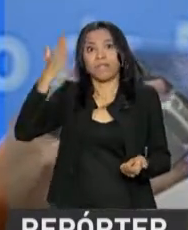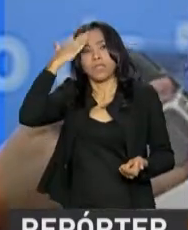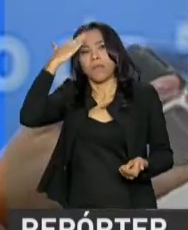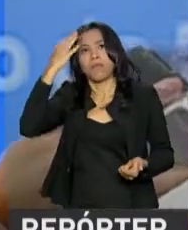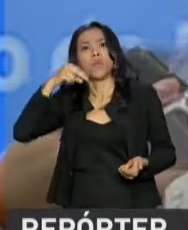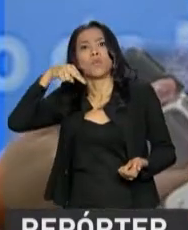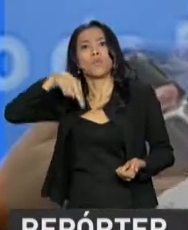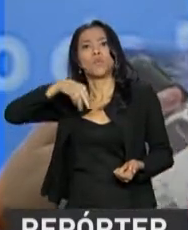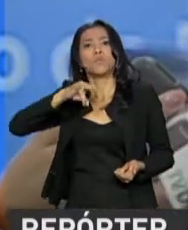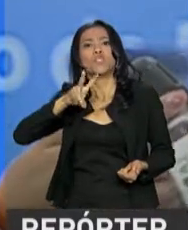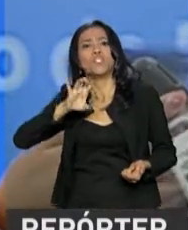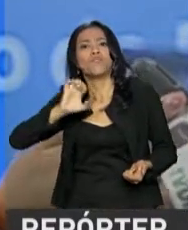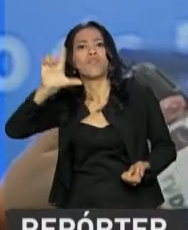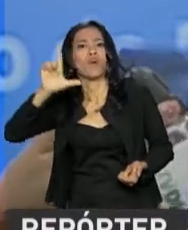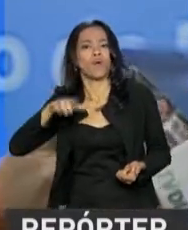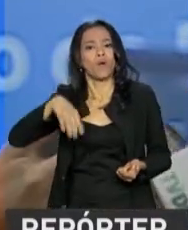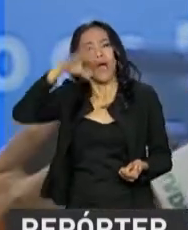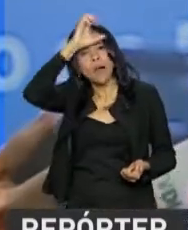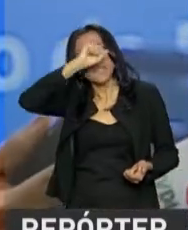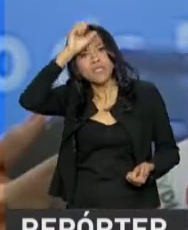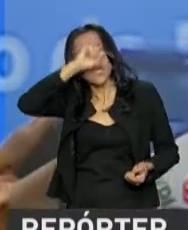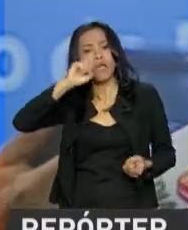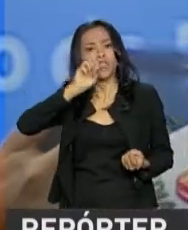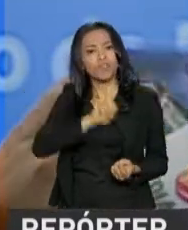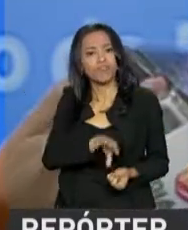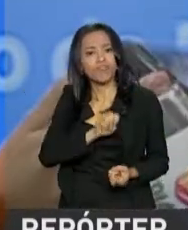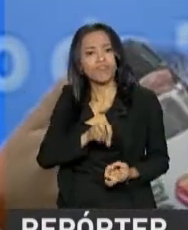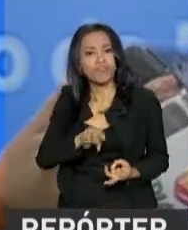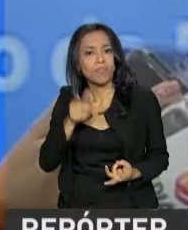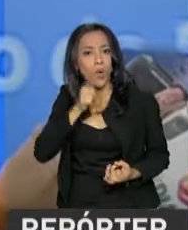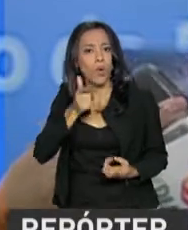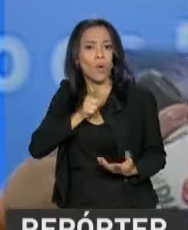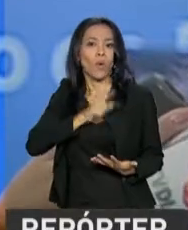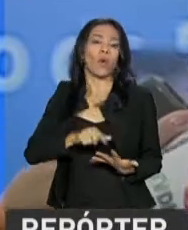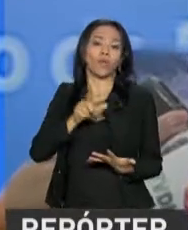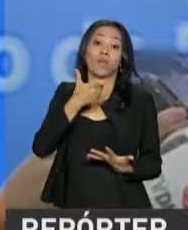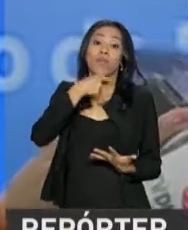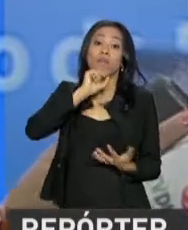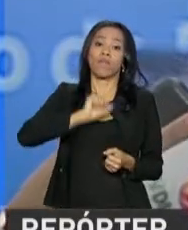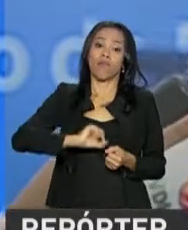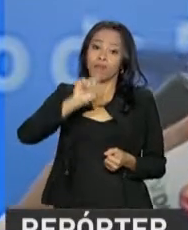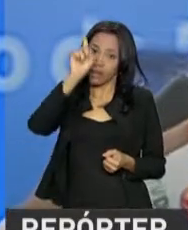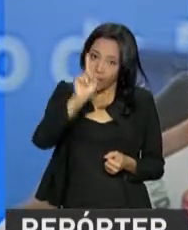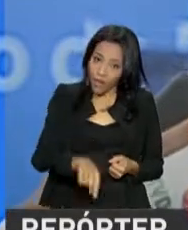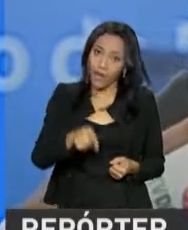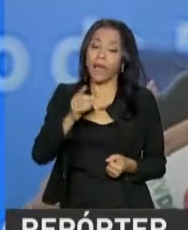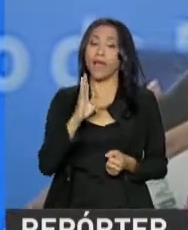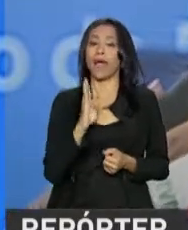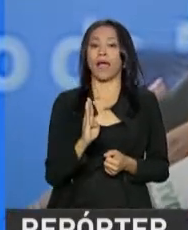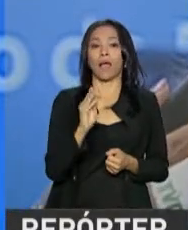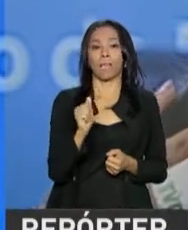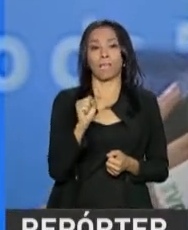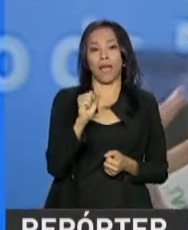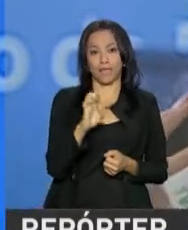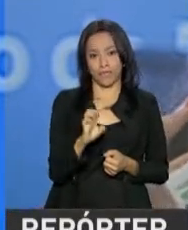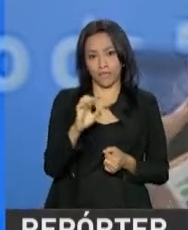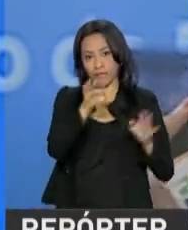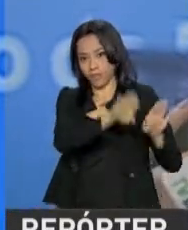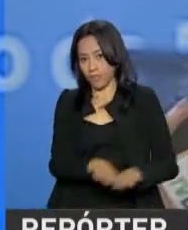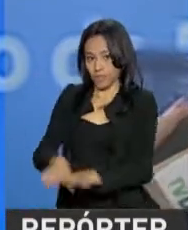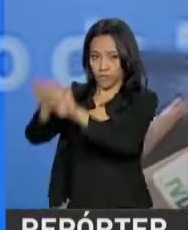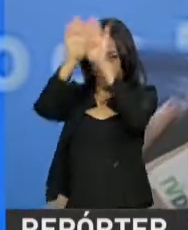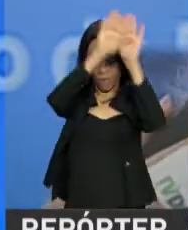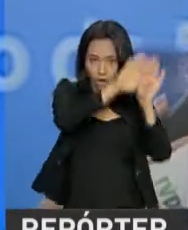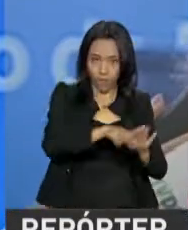é das aprendizagens a serem alcançadas pelos alunos quem faz isso é a base nacional comum curricular que é o